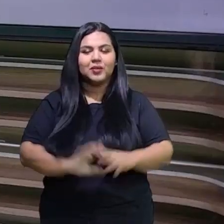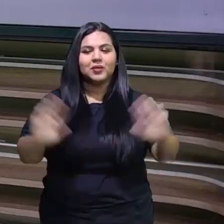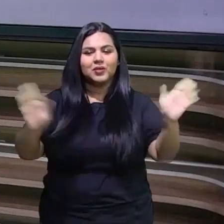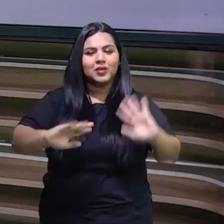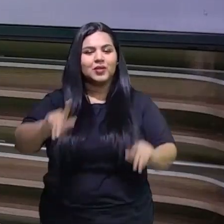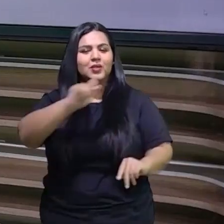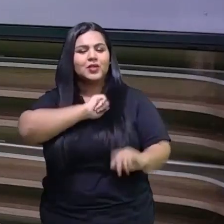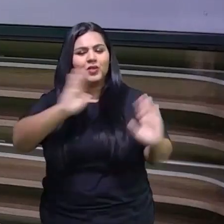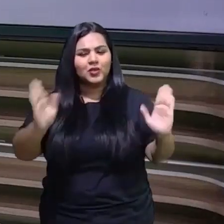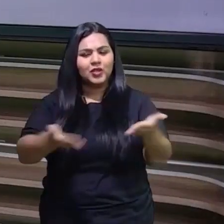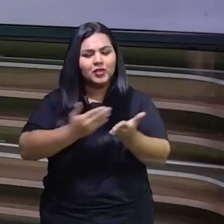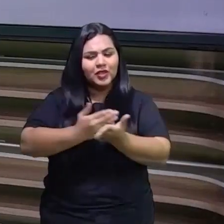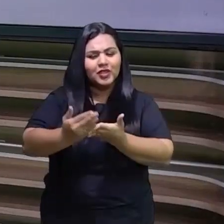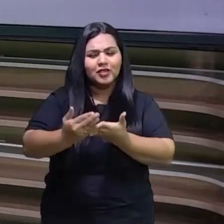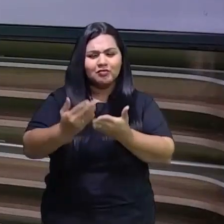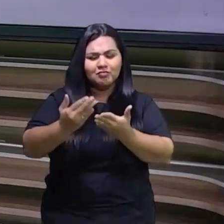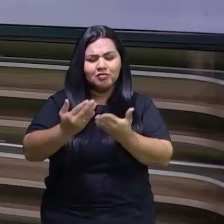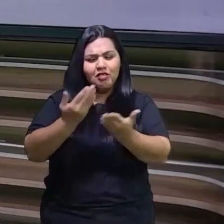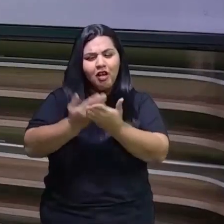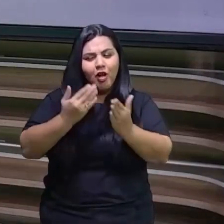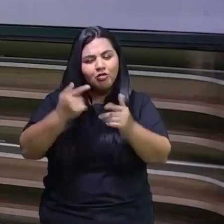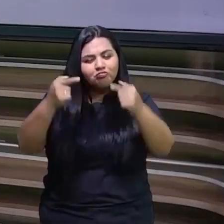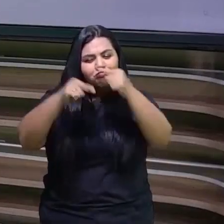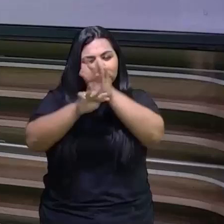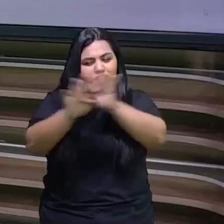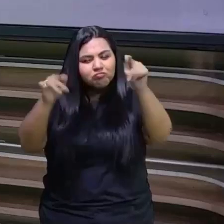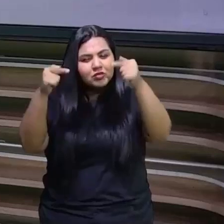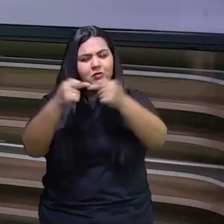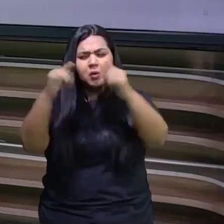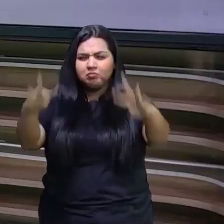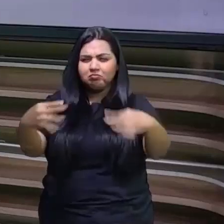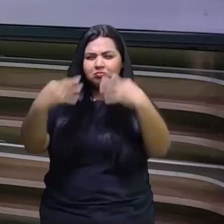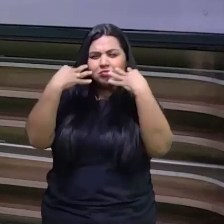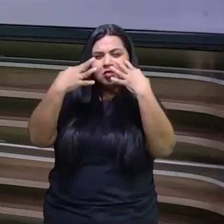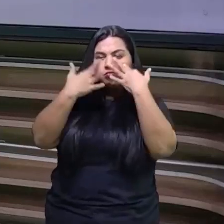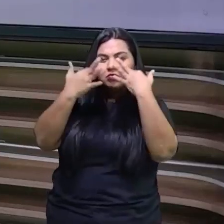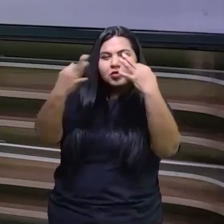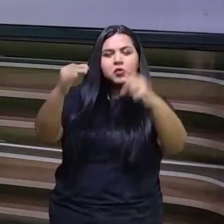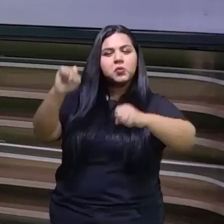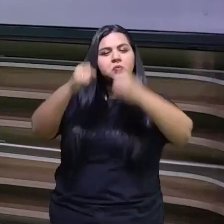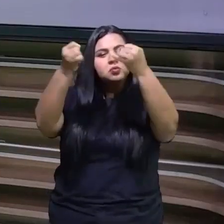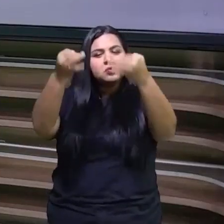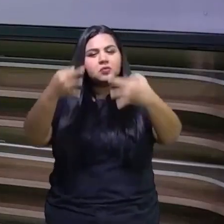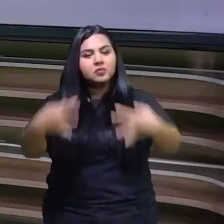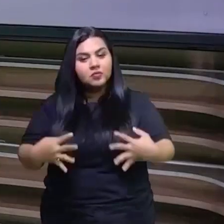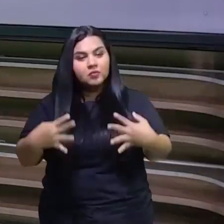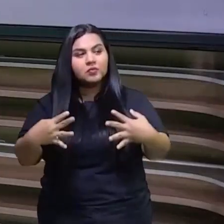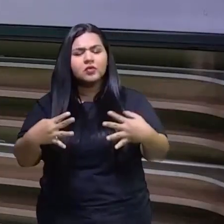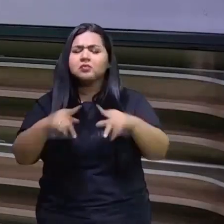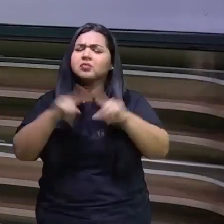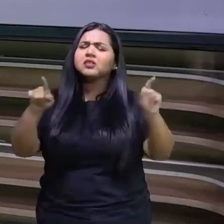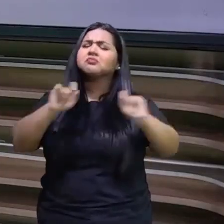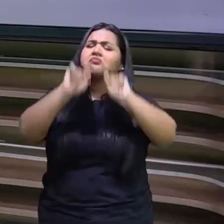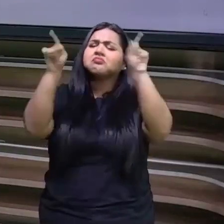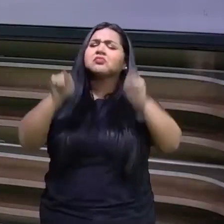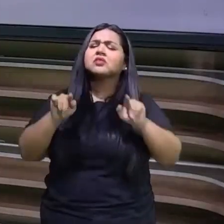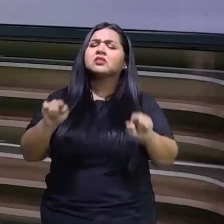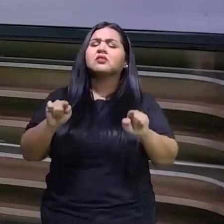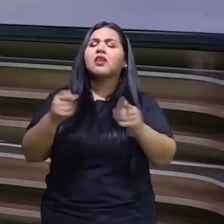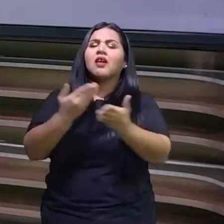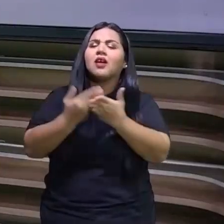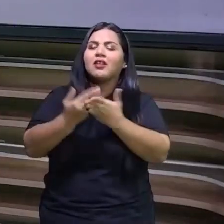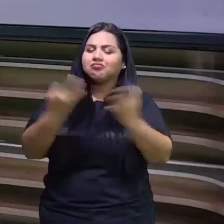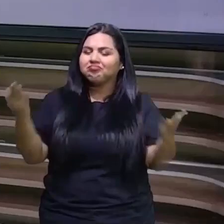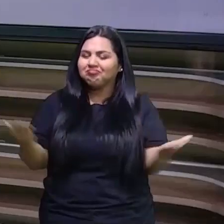Olá, alunos! Hoje eu começo a aula rimando. Olha para mim, presta atenção no que eu estou falando. Mas que aula é essa? Essa aula é